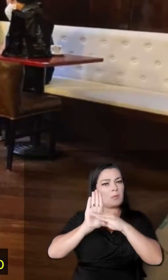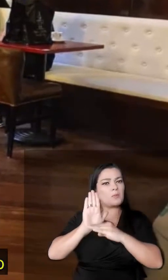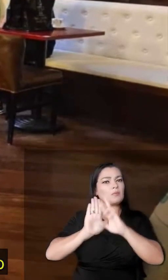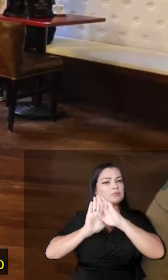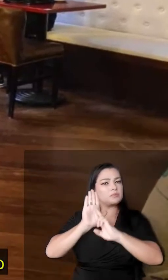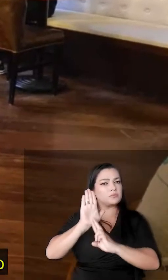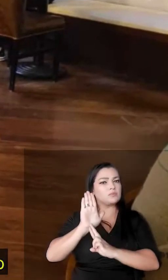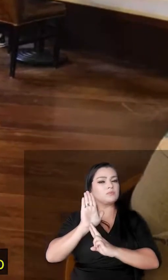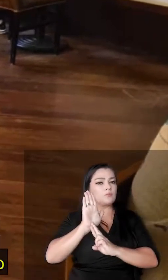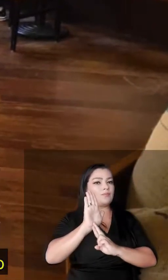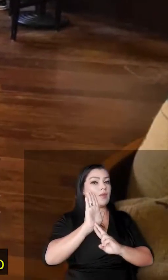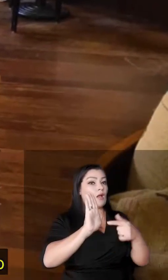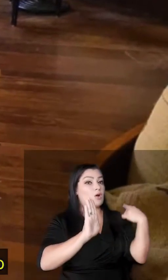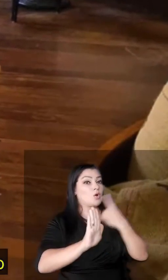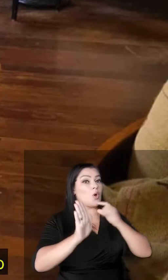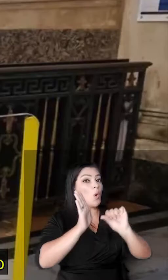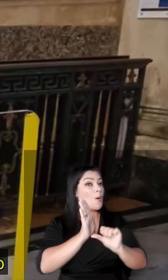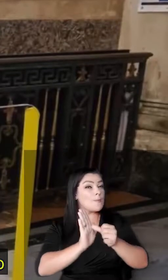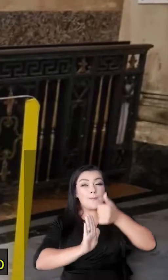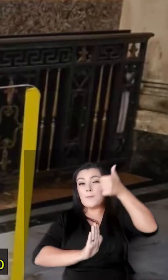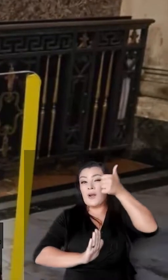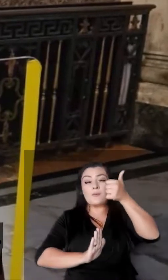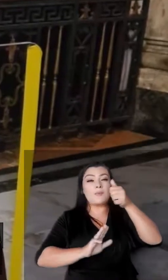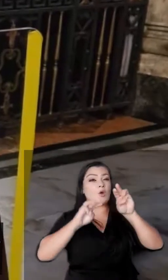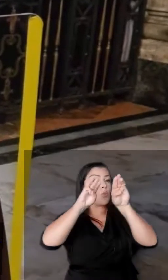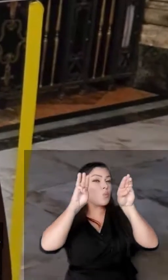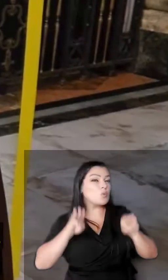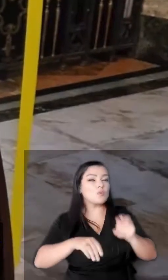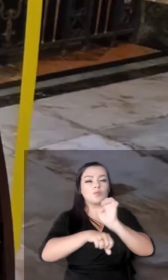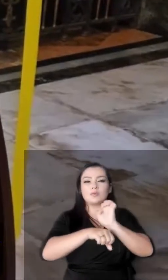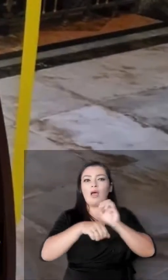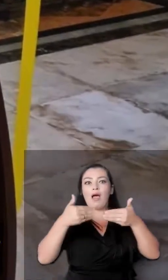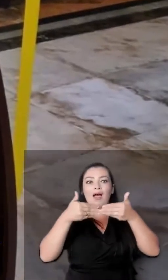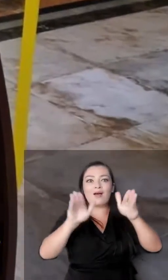idealização, quando nos deram aval e nós fomos o primeiro museu do estado